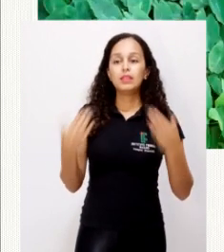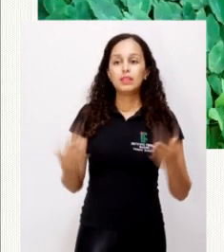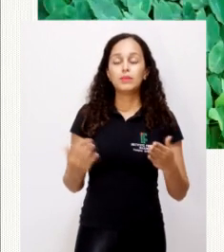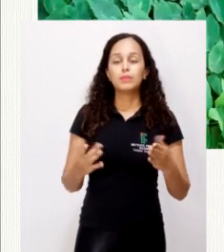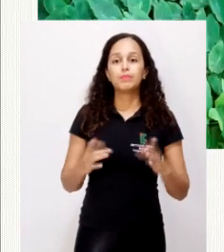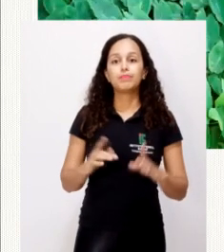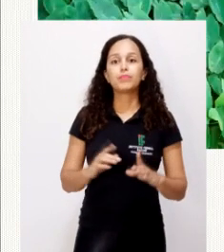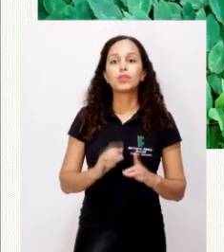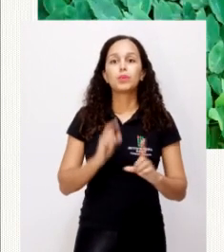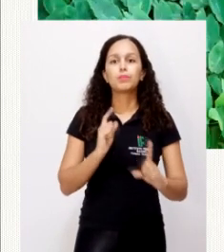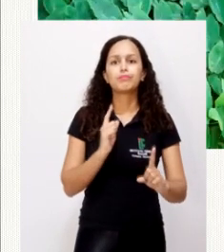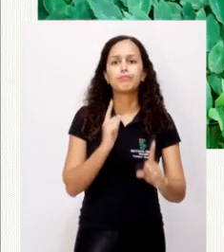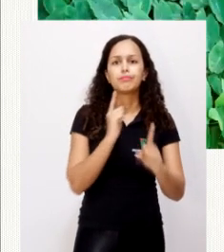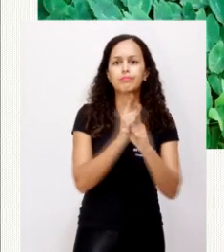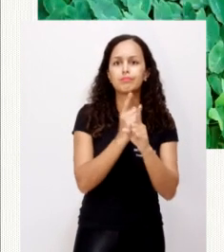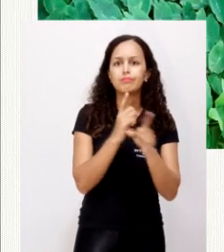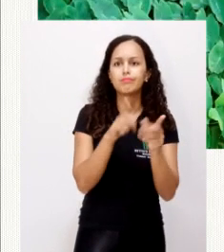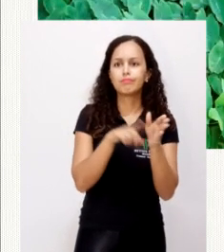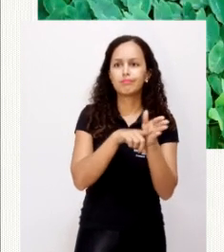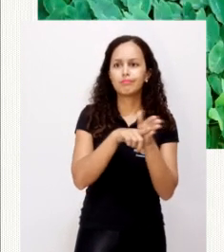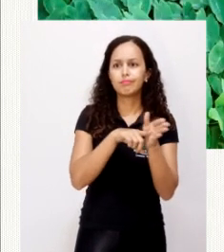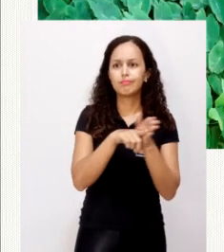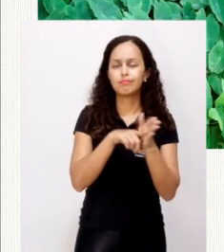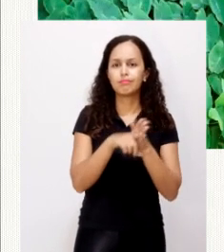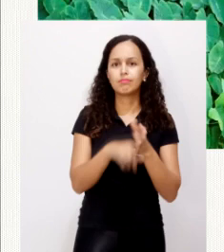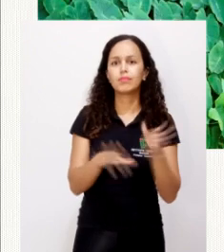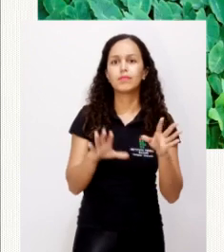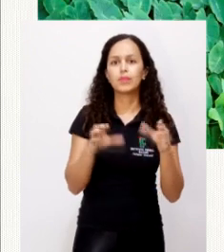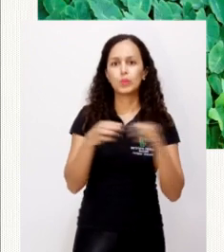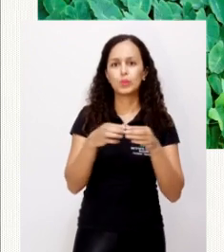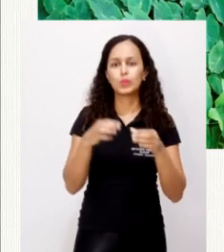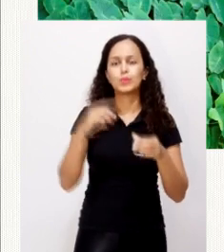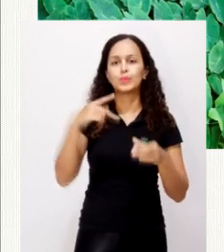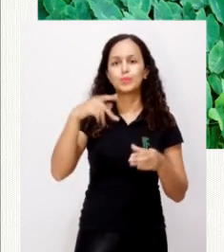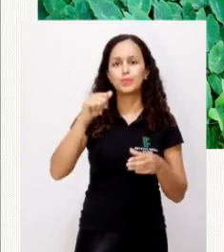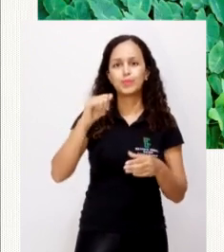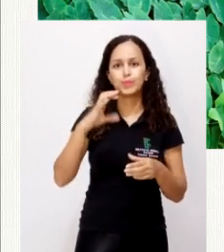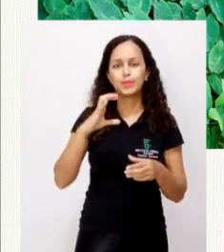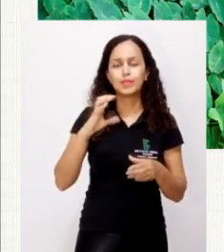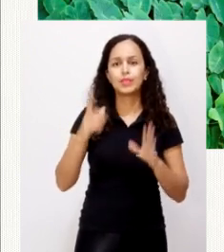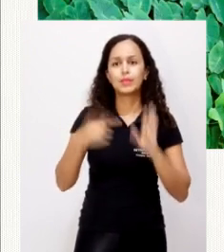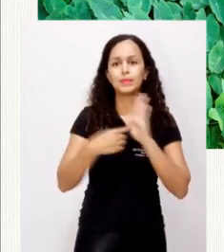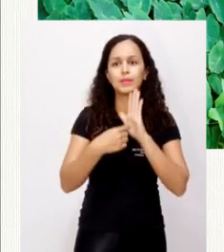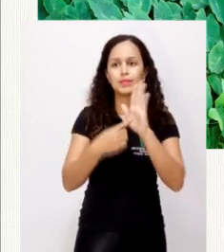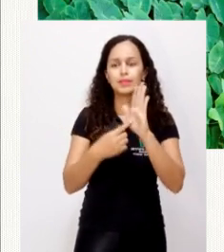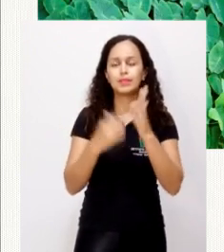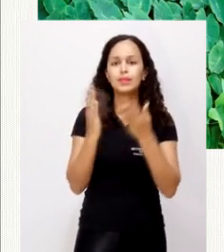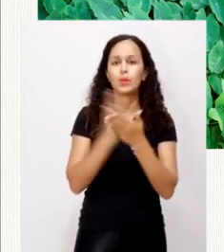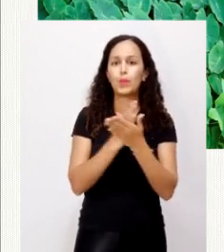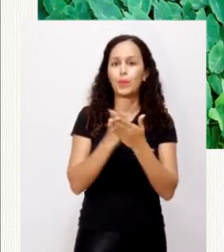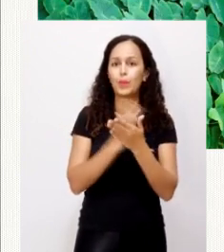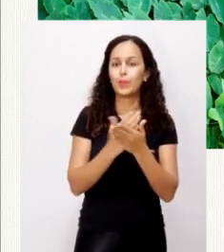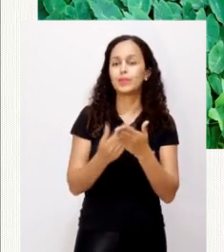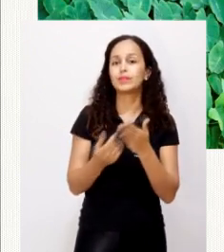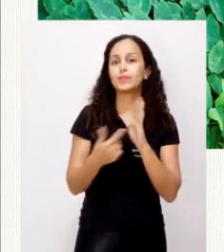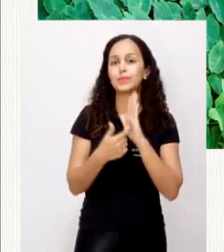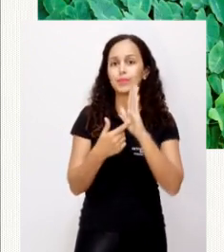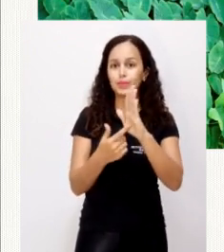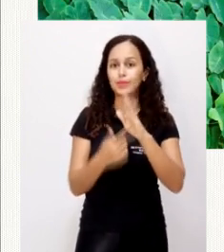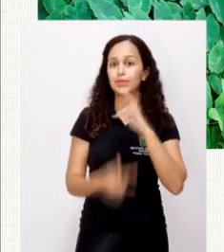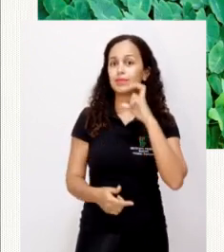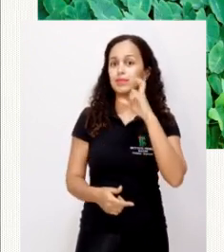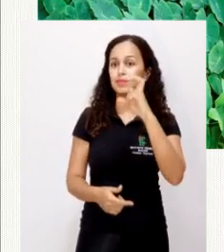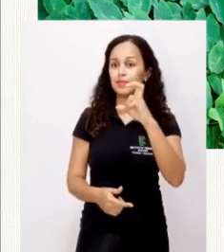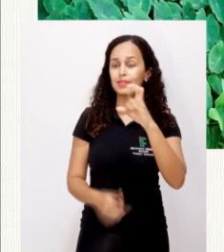Então, como diagnóstico, né, a Rede Punk apresenta algumas emergentes, aqui eu destaquei